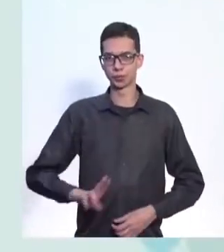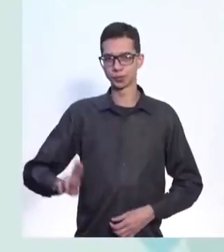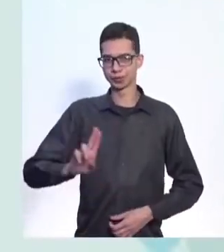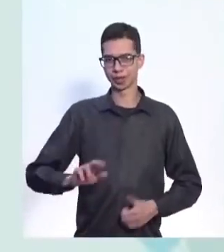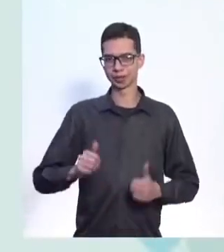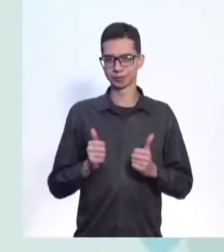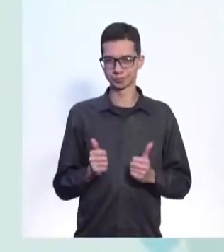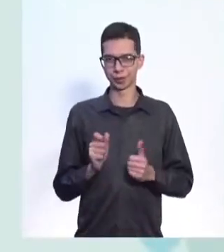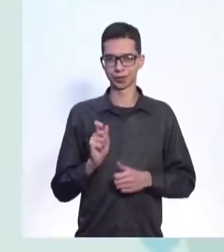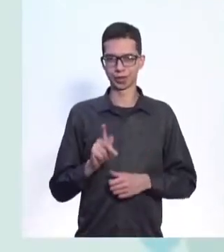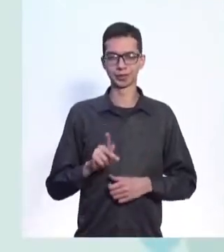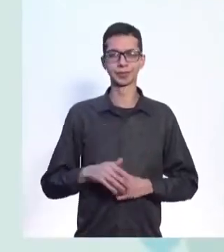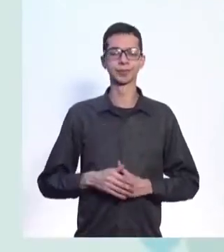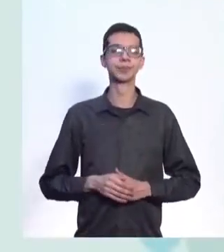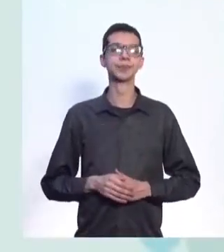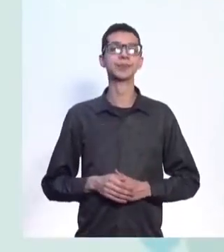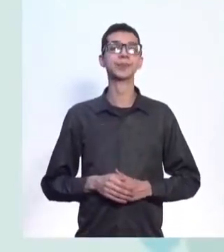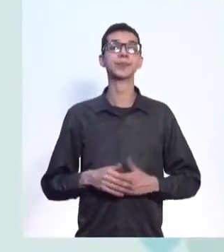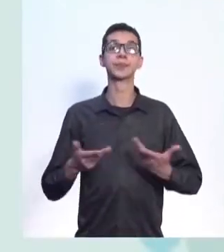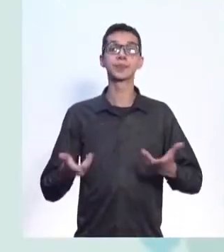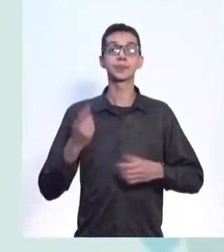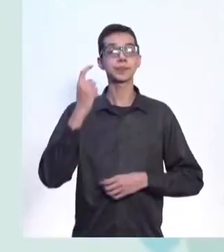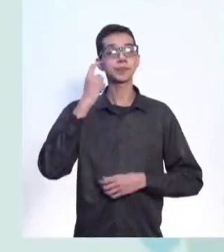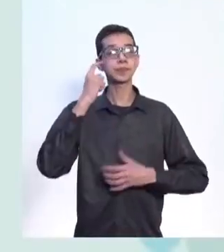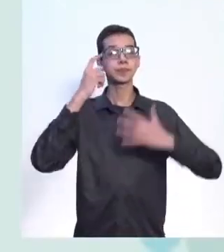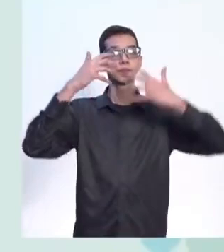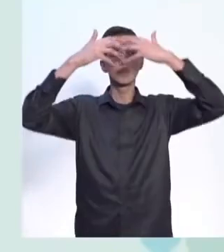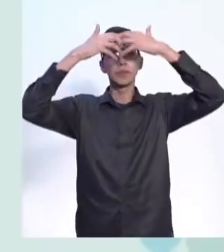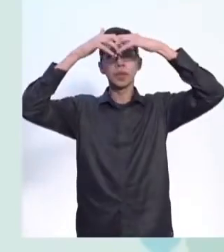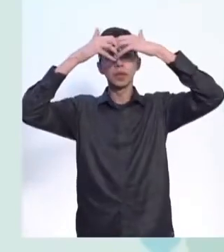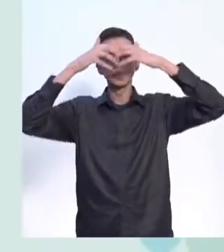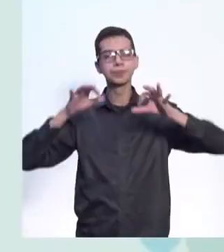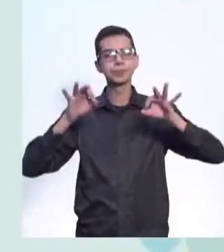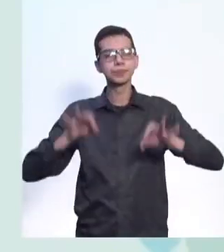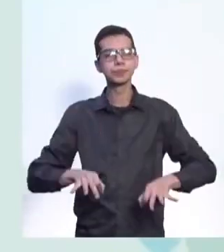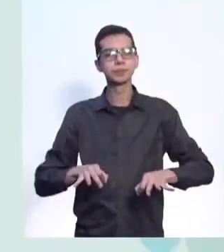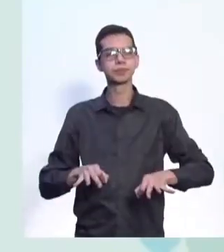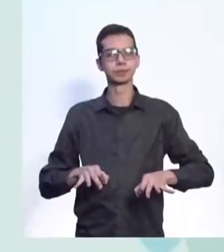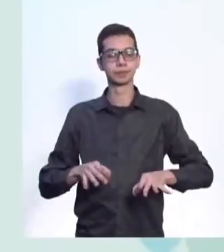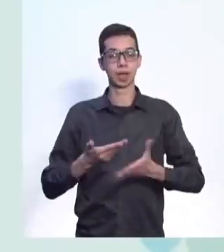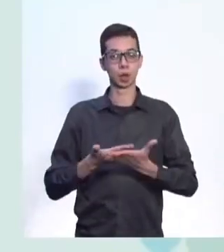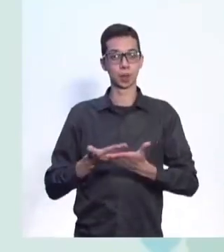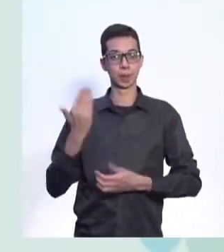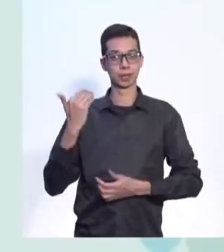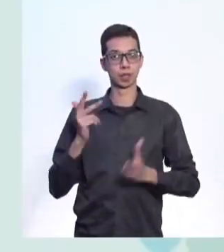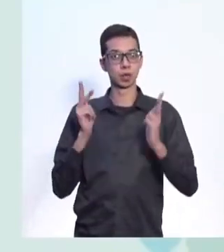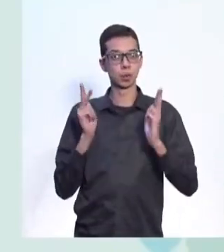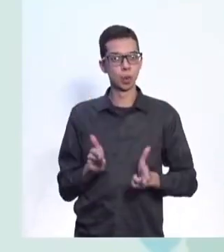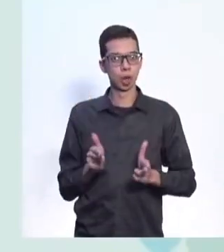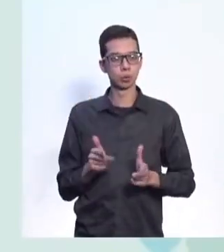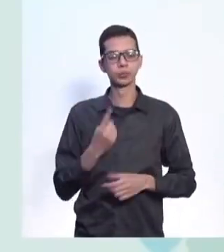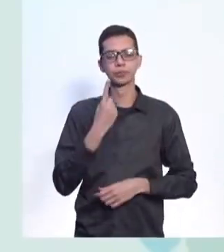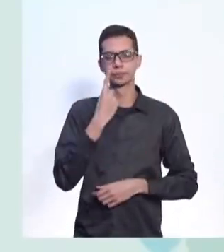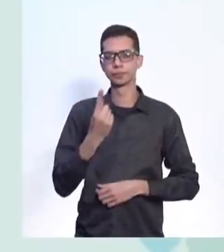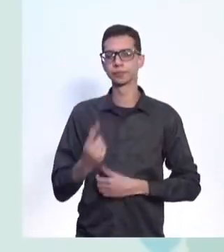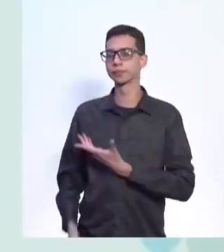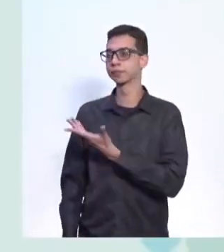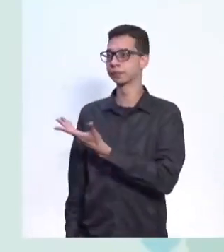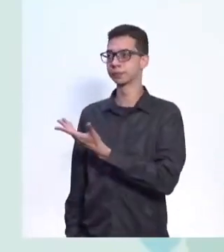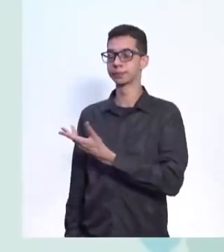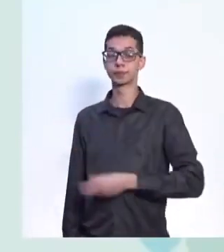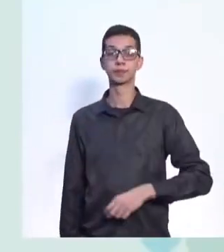Então, eu vou começar a pensar exatamente como nós fizemos na aula passada. Vou colocar as